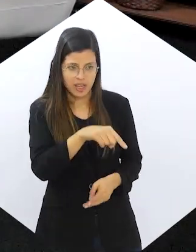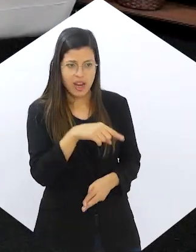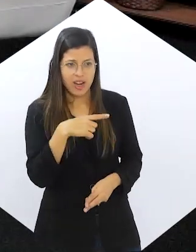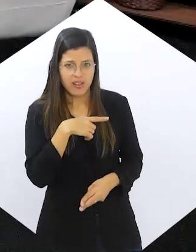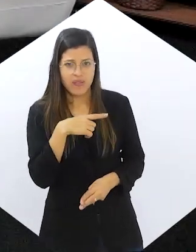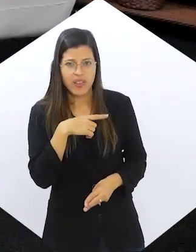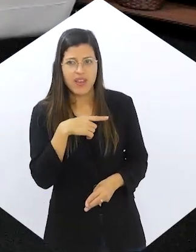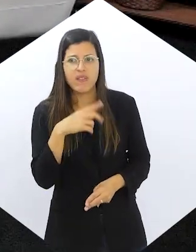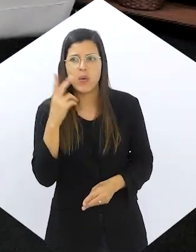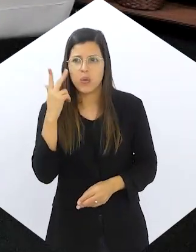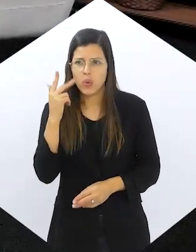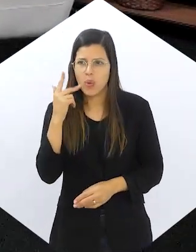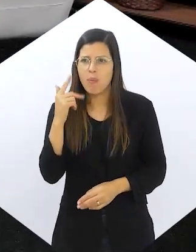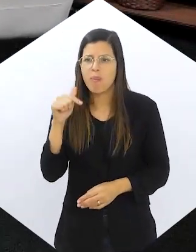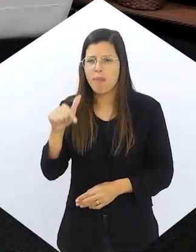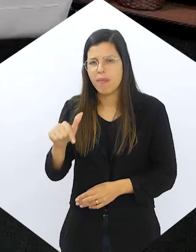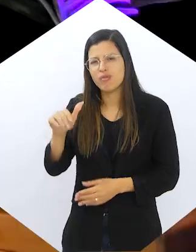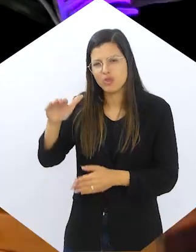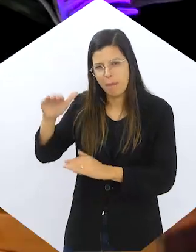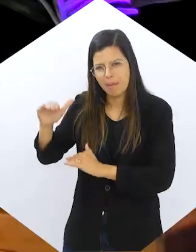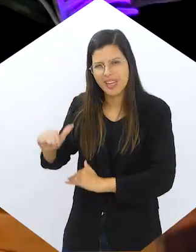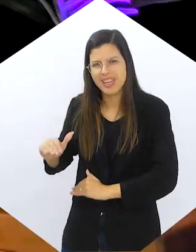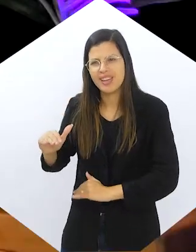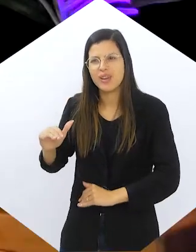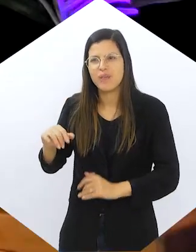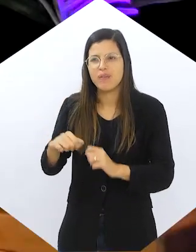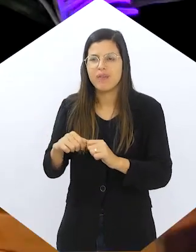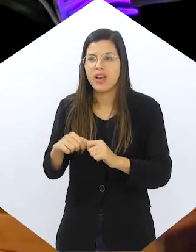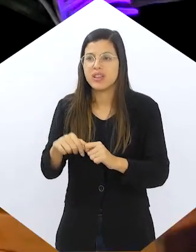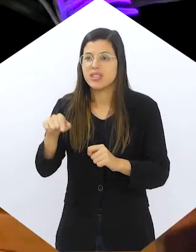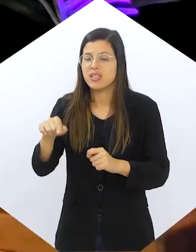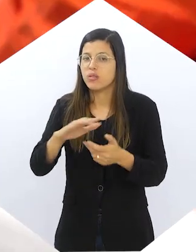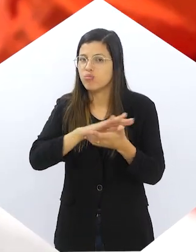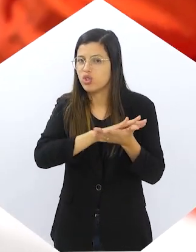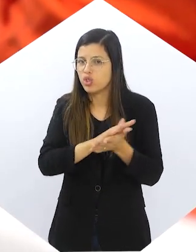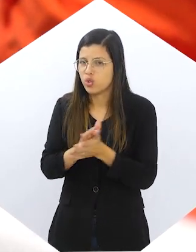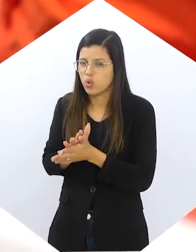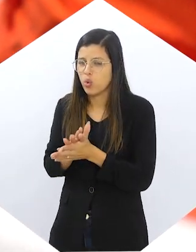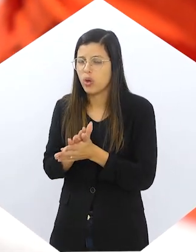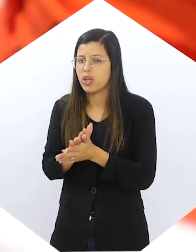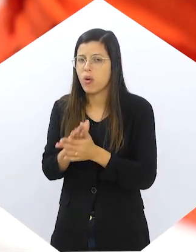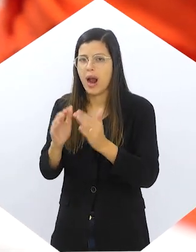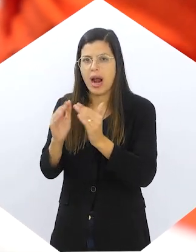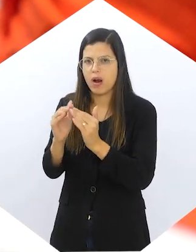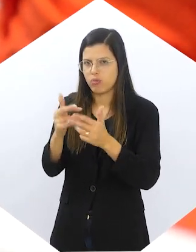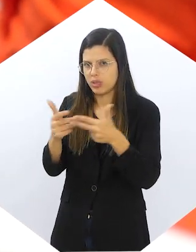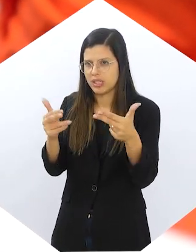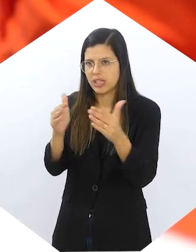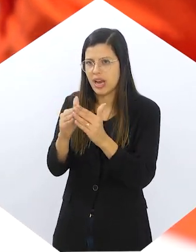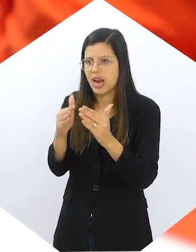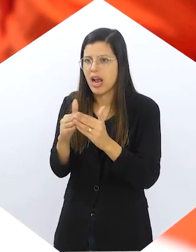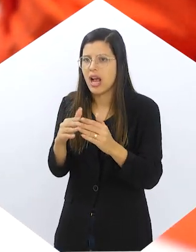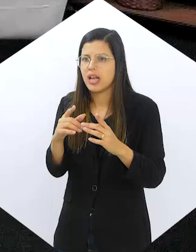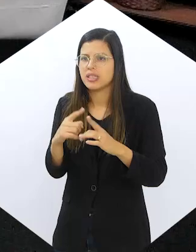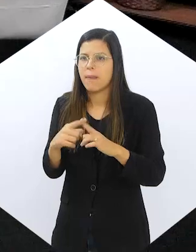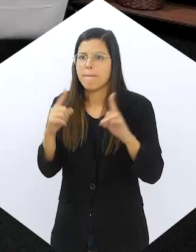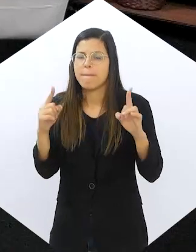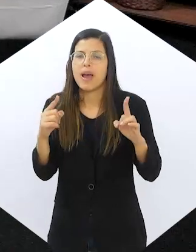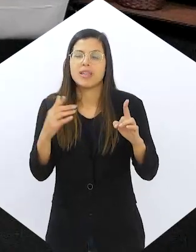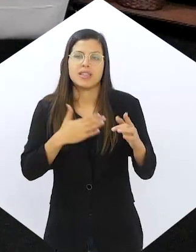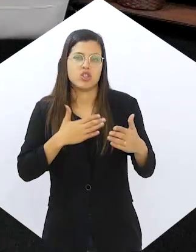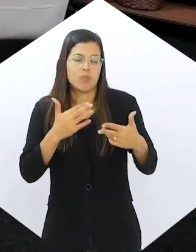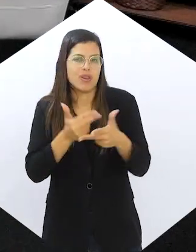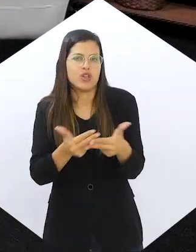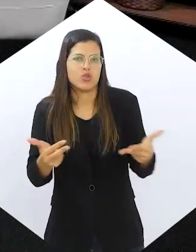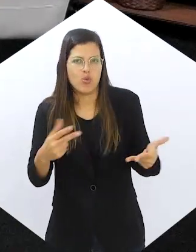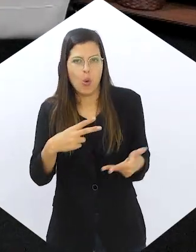Que é normal do filhote. Do filhote, todo filhote faz. O Rudá, ele não foi de destruir muito coisas da casa, mas